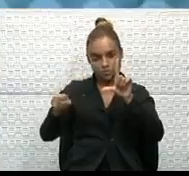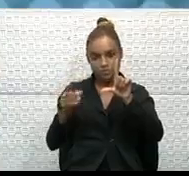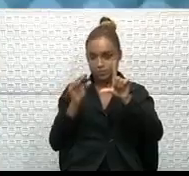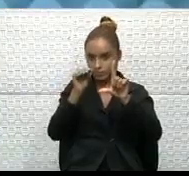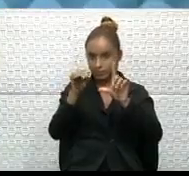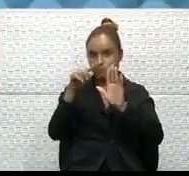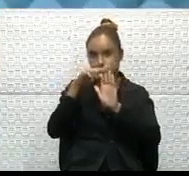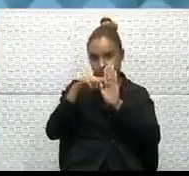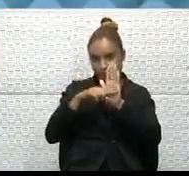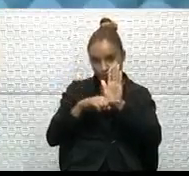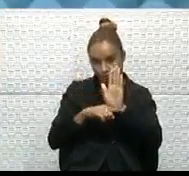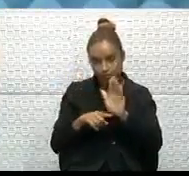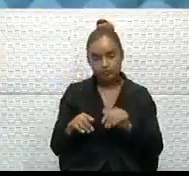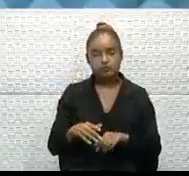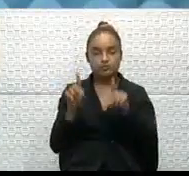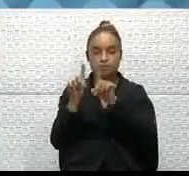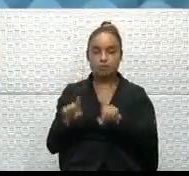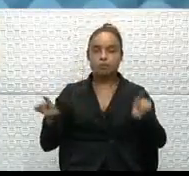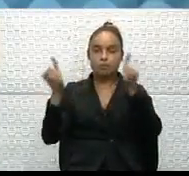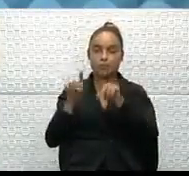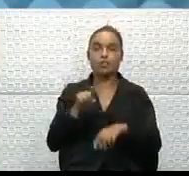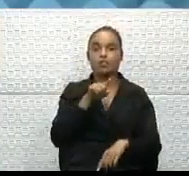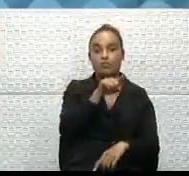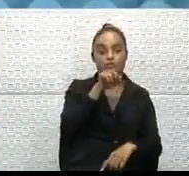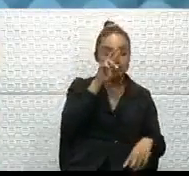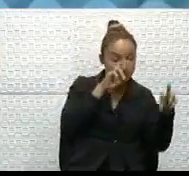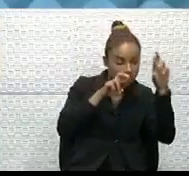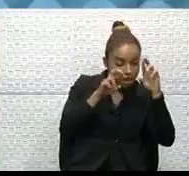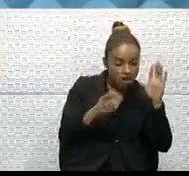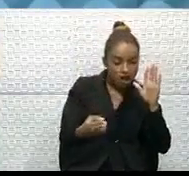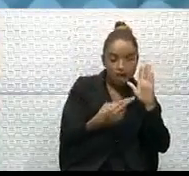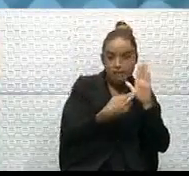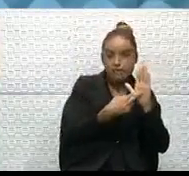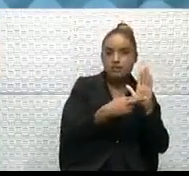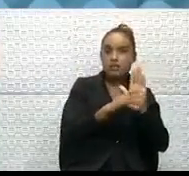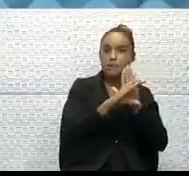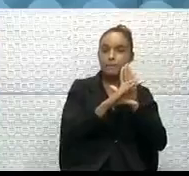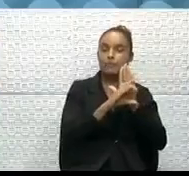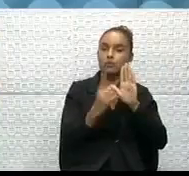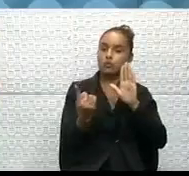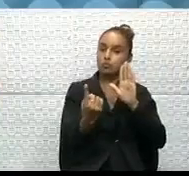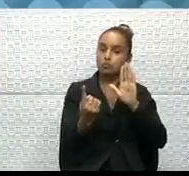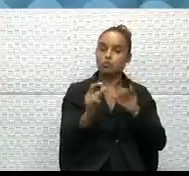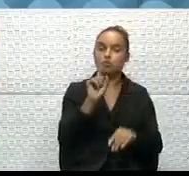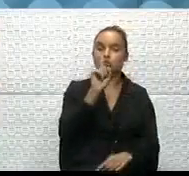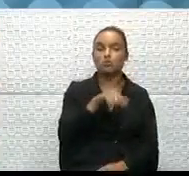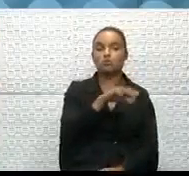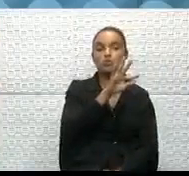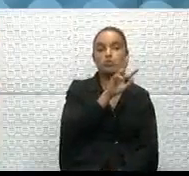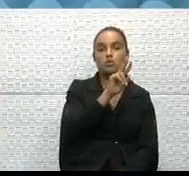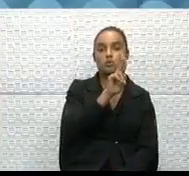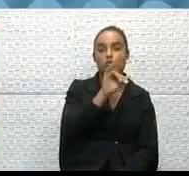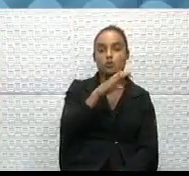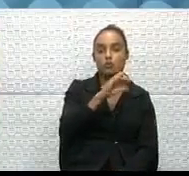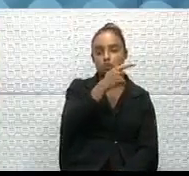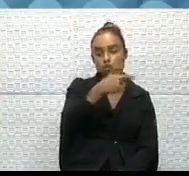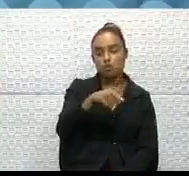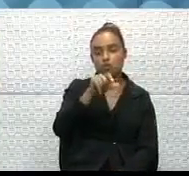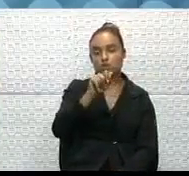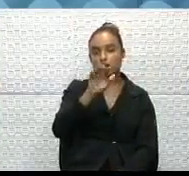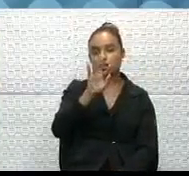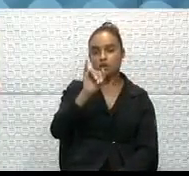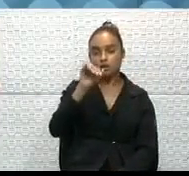revise lá na situação problema 1, na nossa aula 1, o que nós falamos a respeito da função afim, o que é uma função afim,